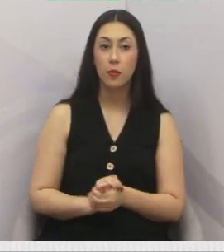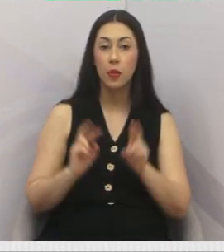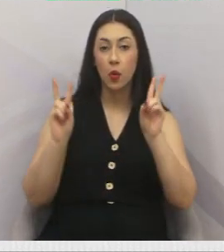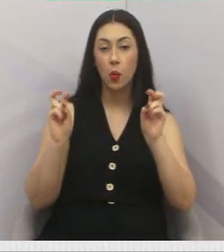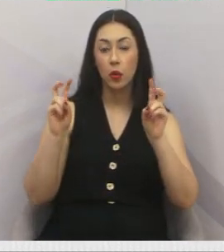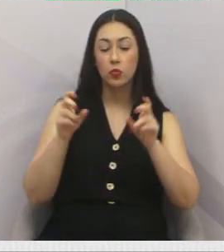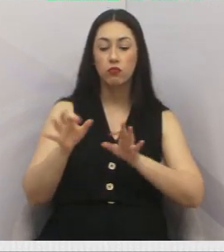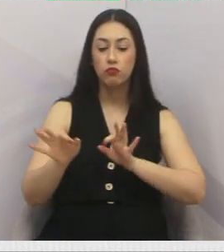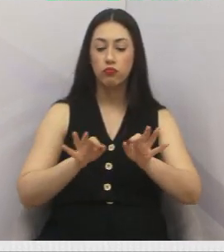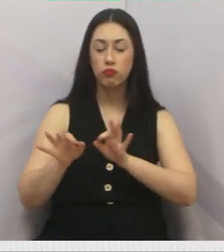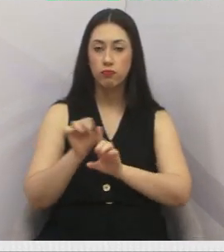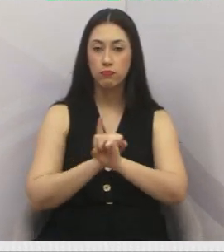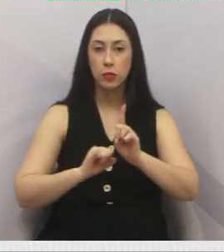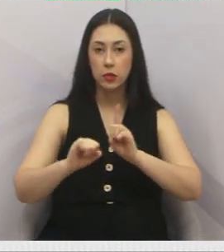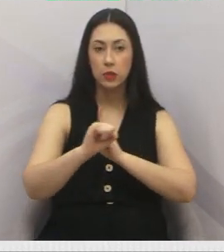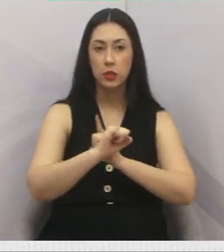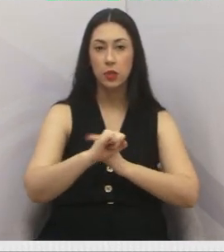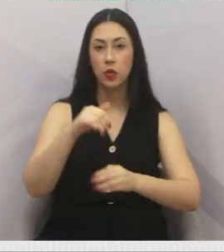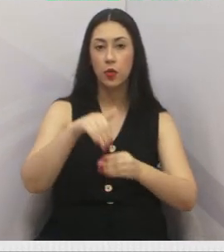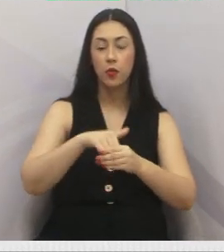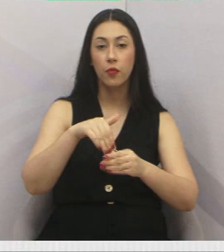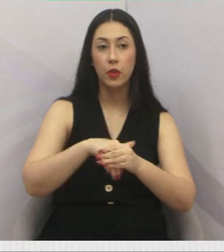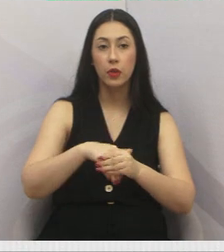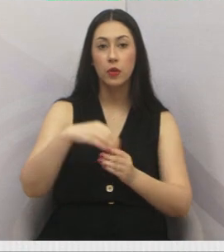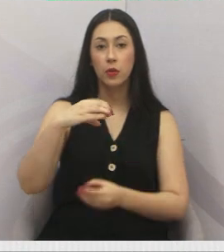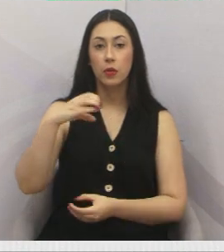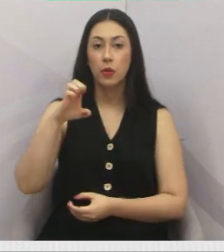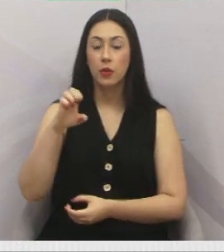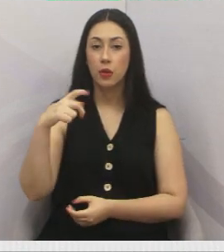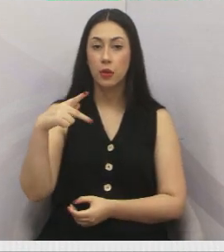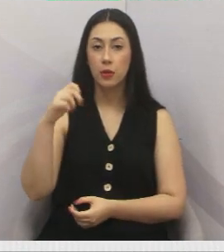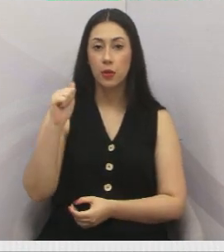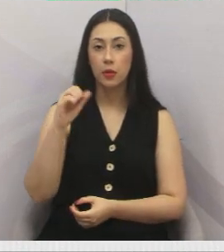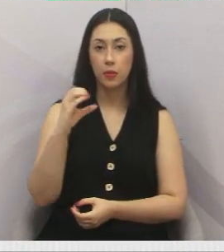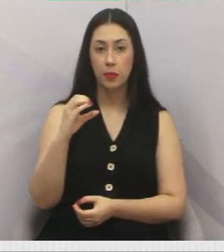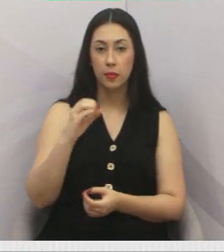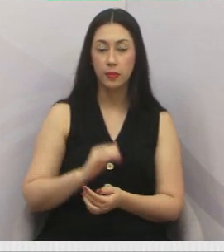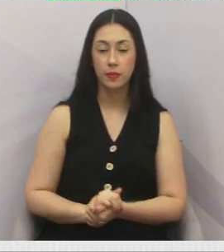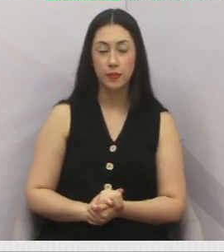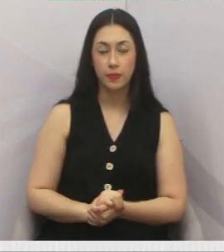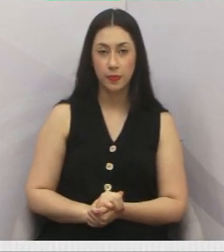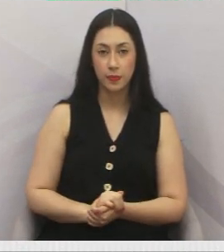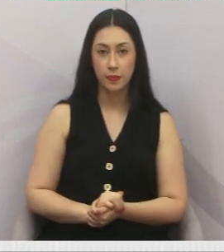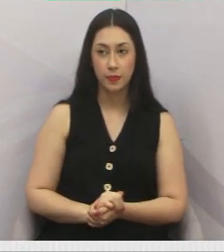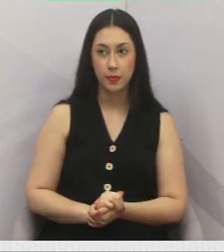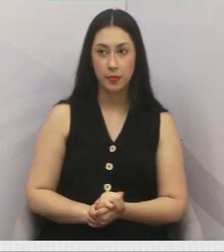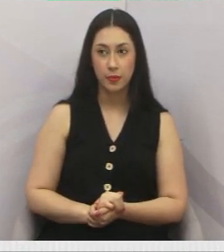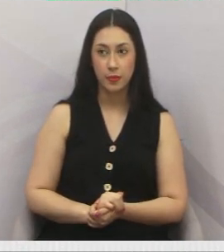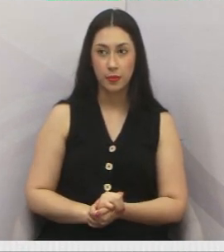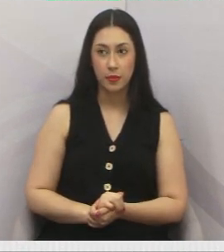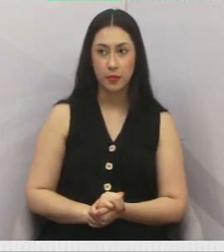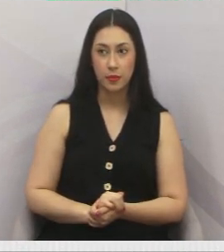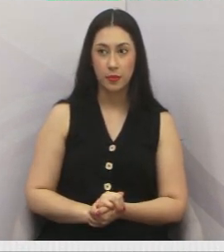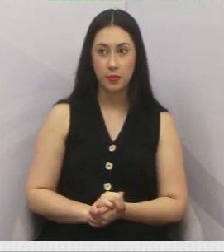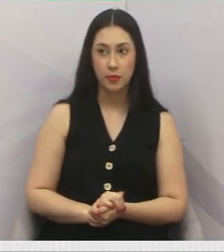segmento organização da sociedade civil, um voto para a CEPAC. Próximo voto.